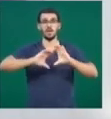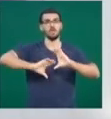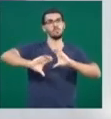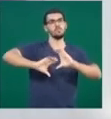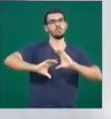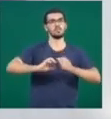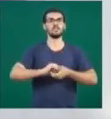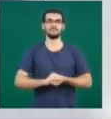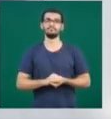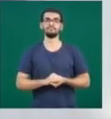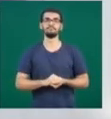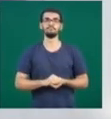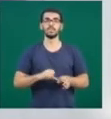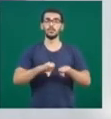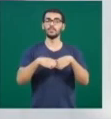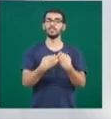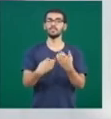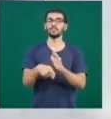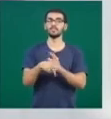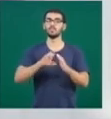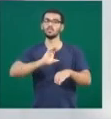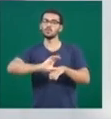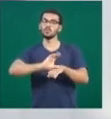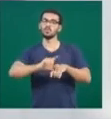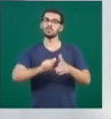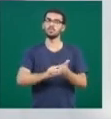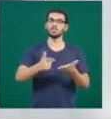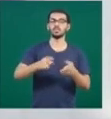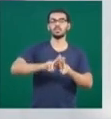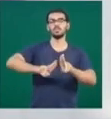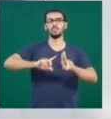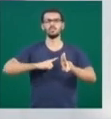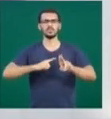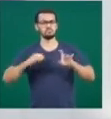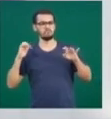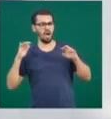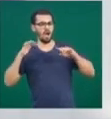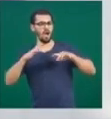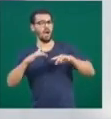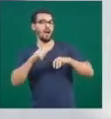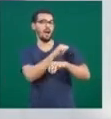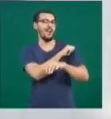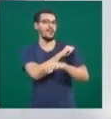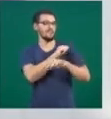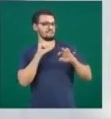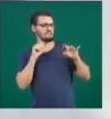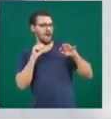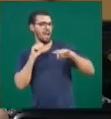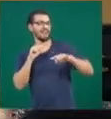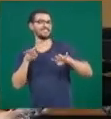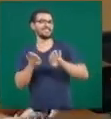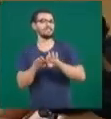evento, promovido pelo curso de jornalismo da UFO, reúne não só profissionais, mas também alunos de outras cidades.